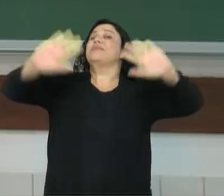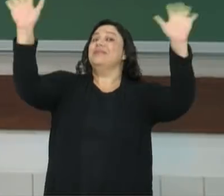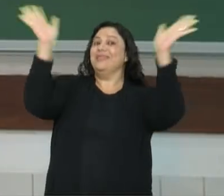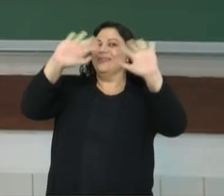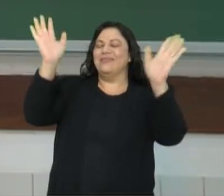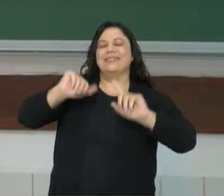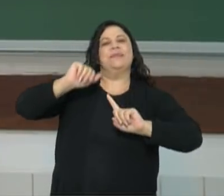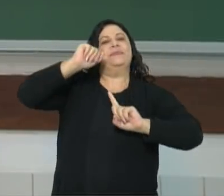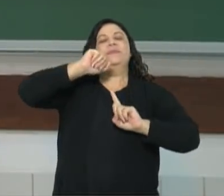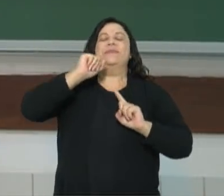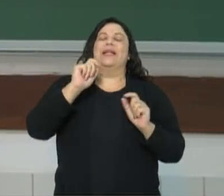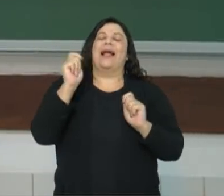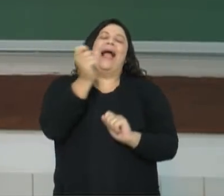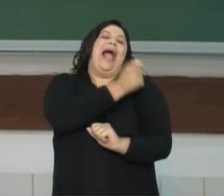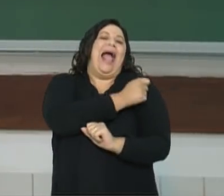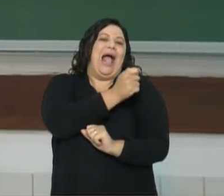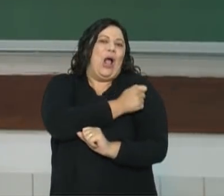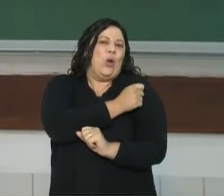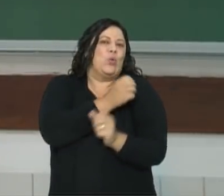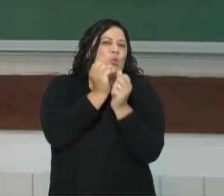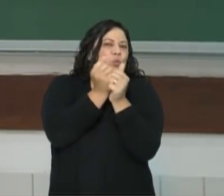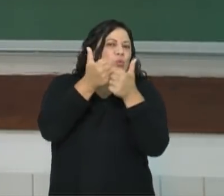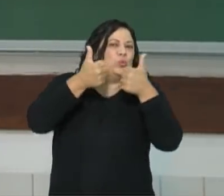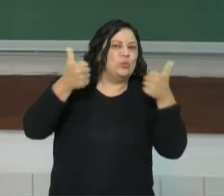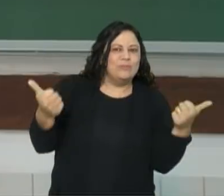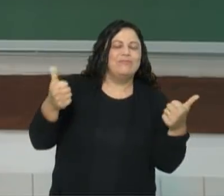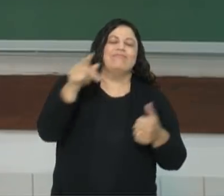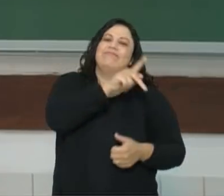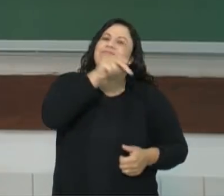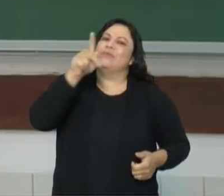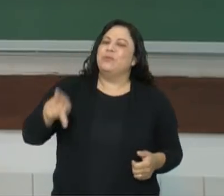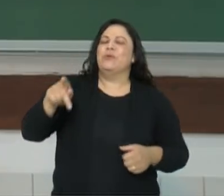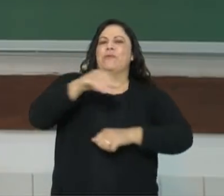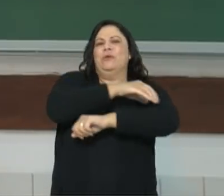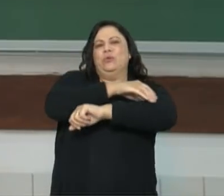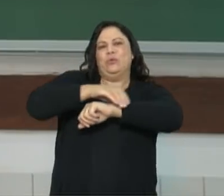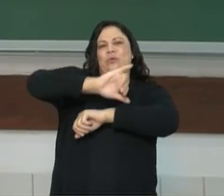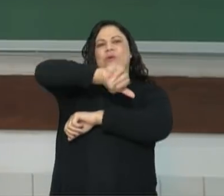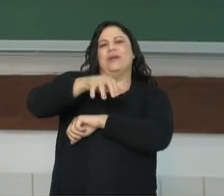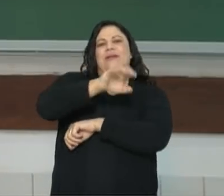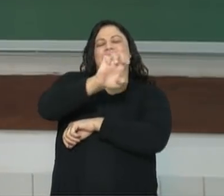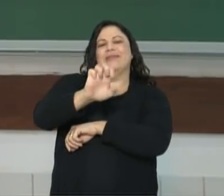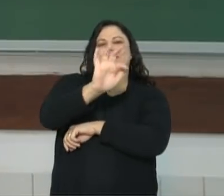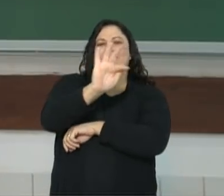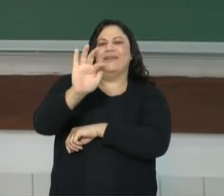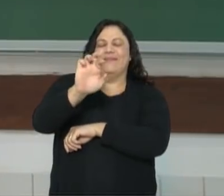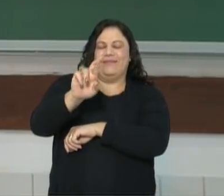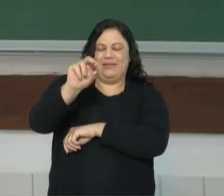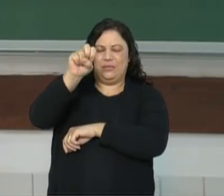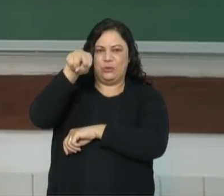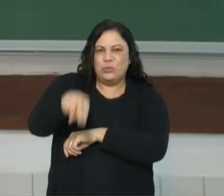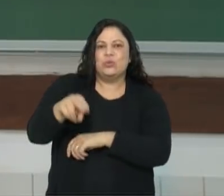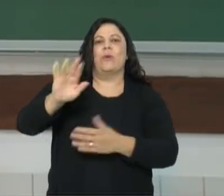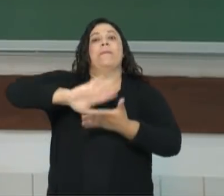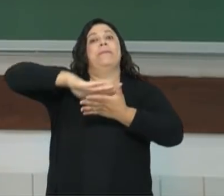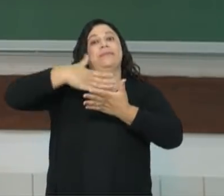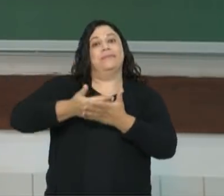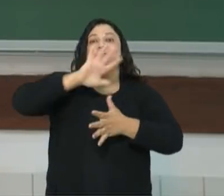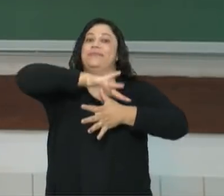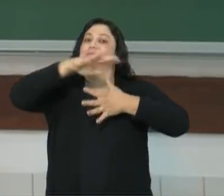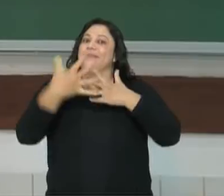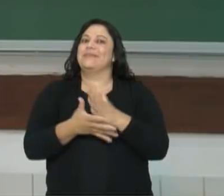Olá, estudantes! Tudo bem com vocês? Novamente aqui eu, professor Jefferson, Biologia, interpretando para Libras. A